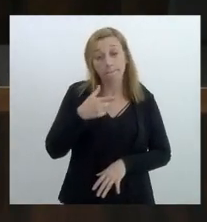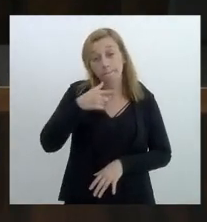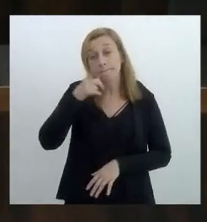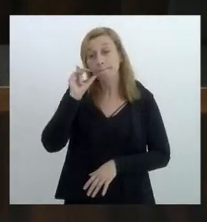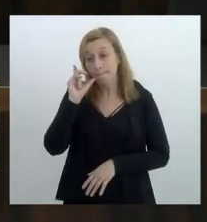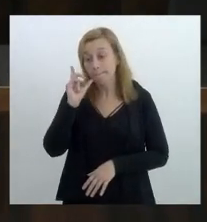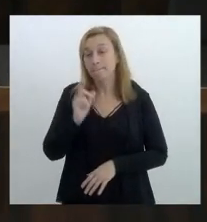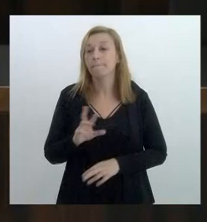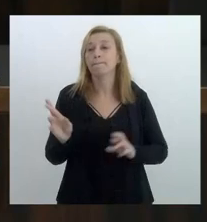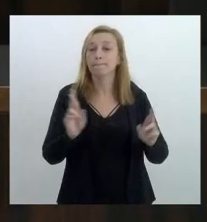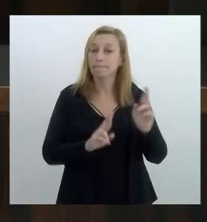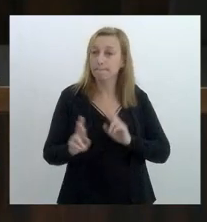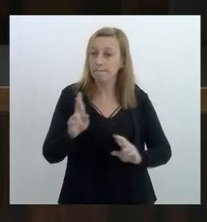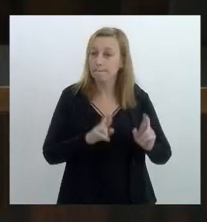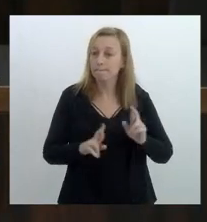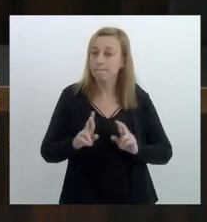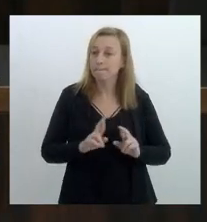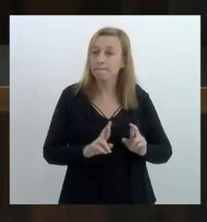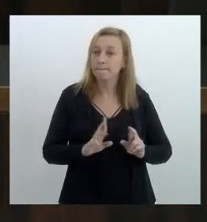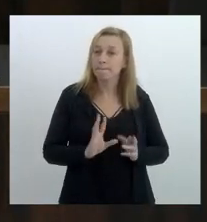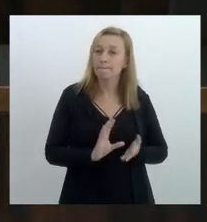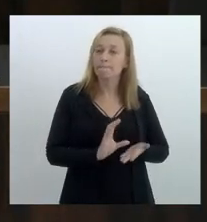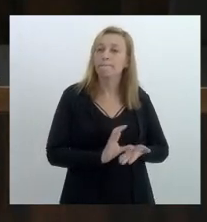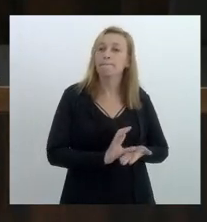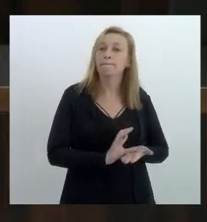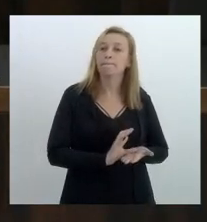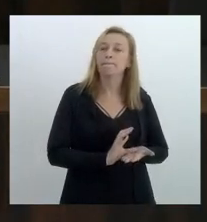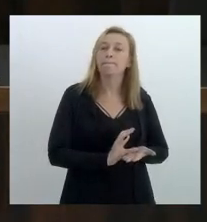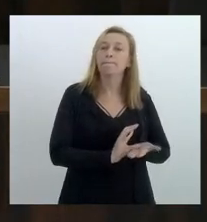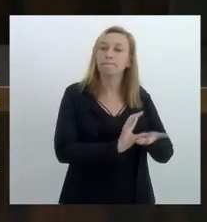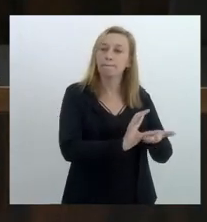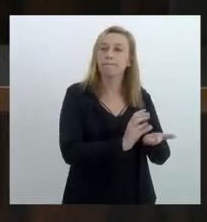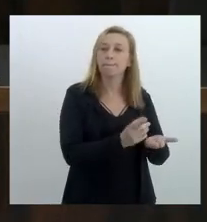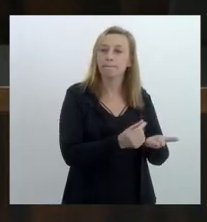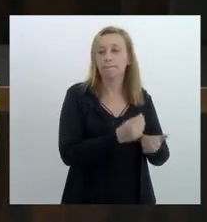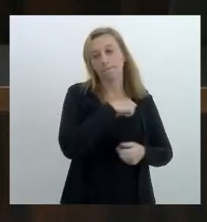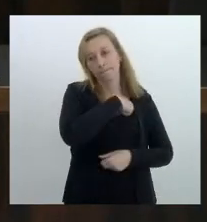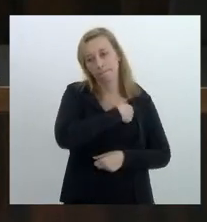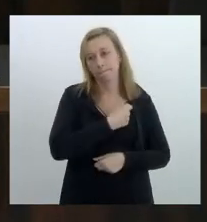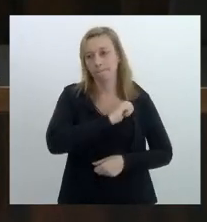ontem em relação aos benefícios fiscais.